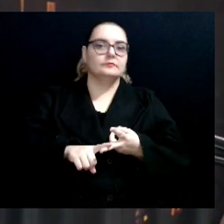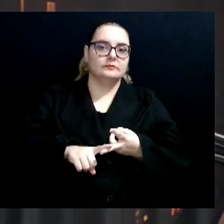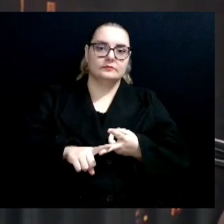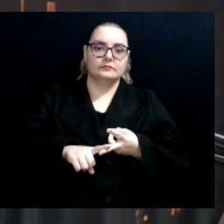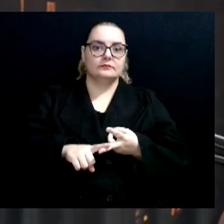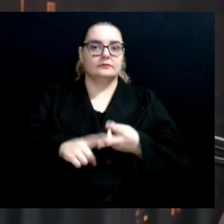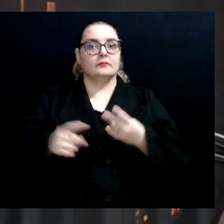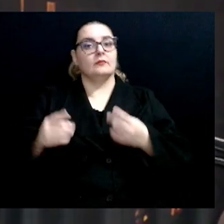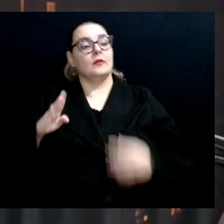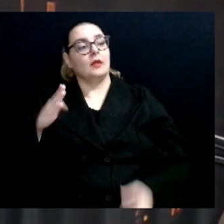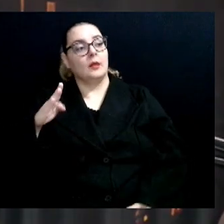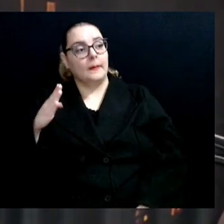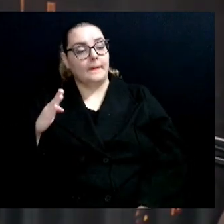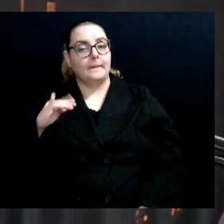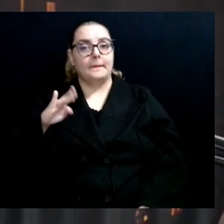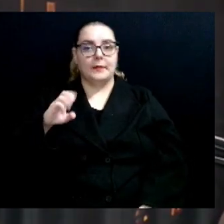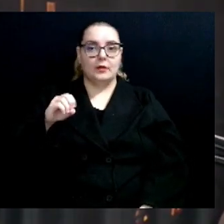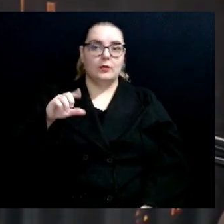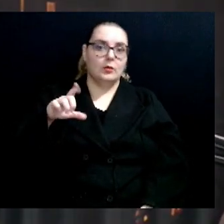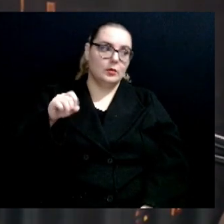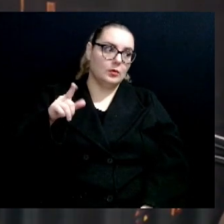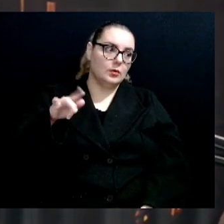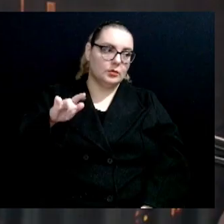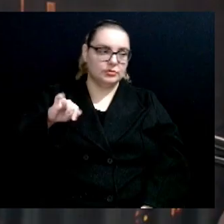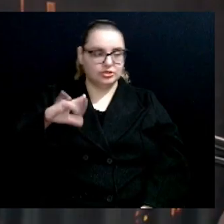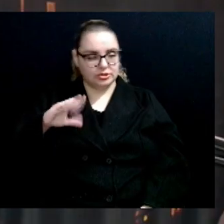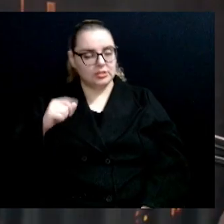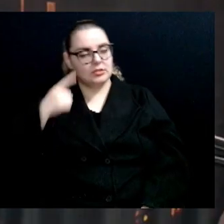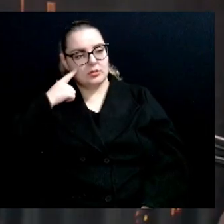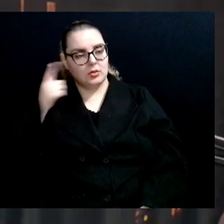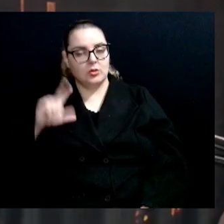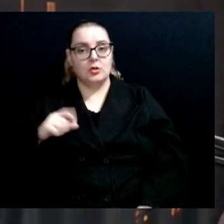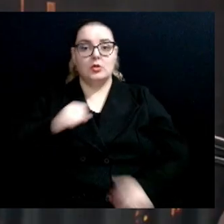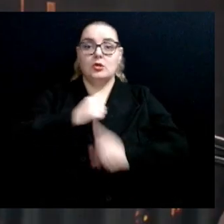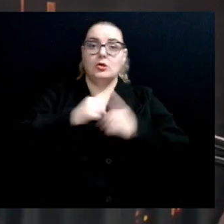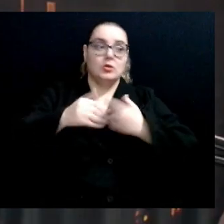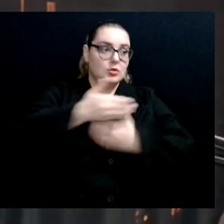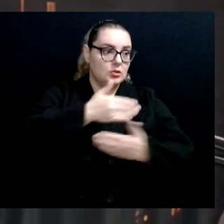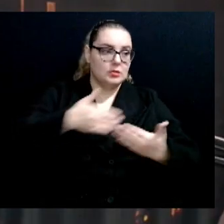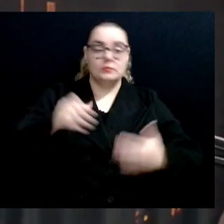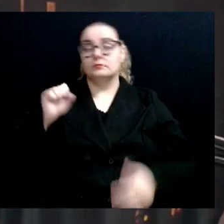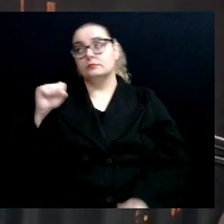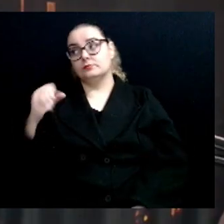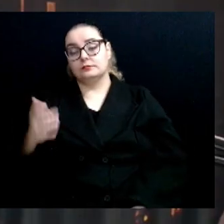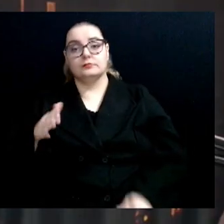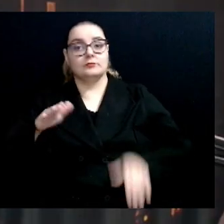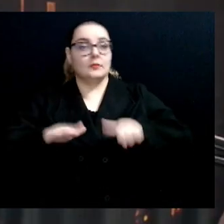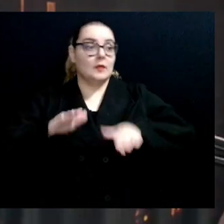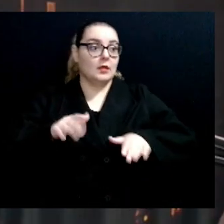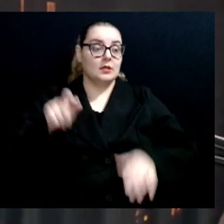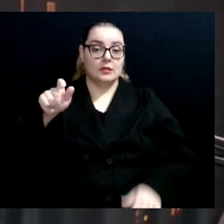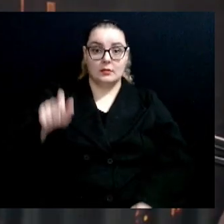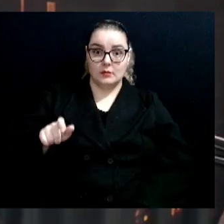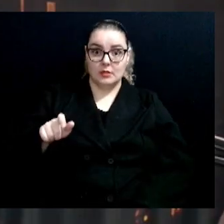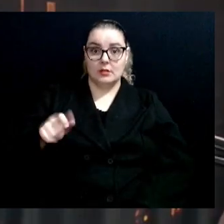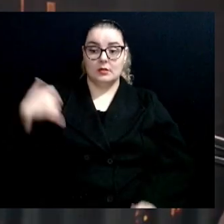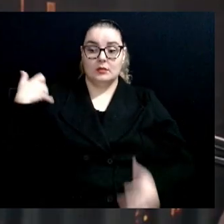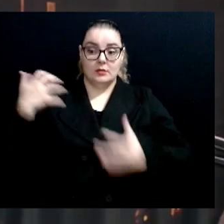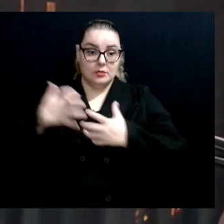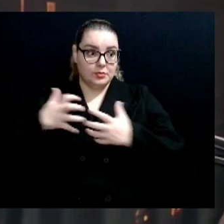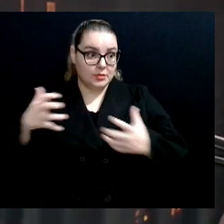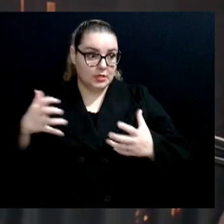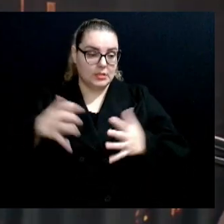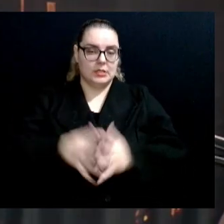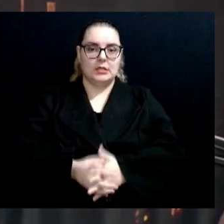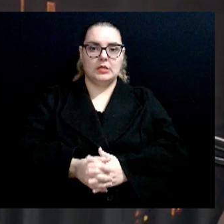biológicas, obviamente, sociais, porque muitas vezes essa pessoa que está envelhecendo, ela teve um